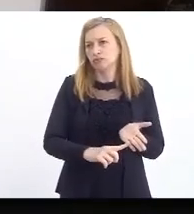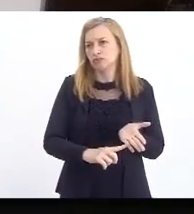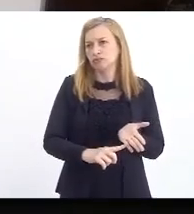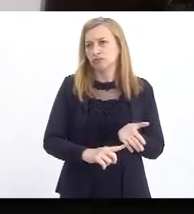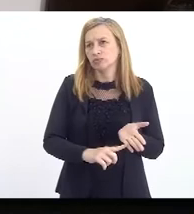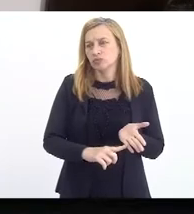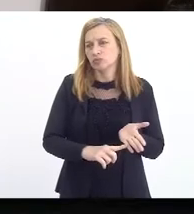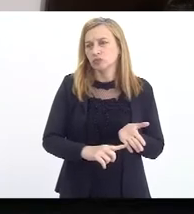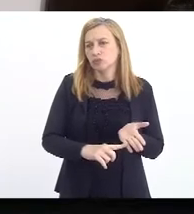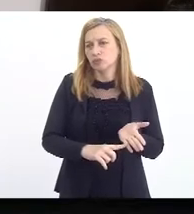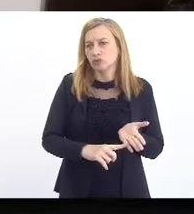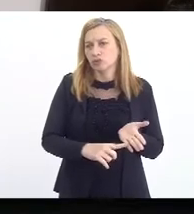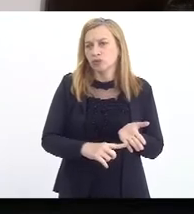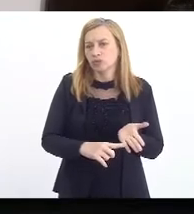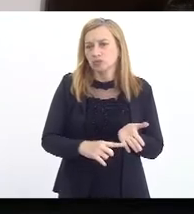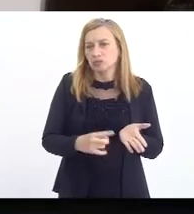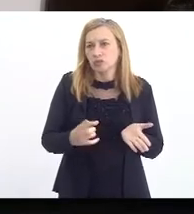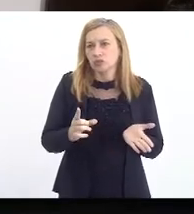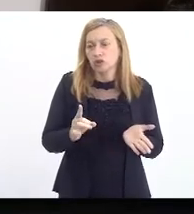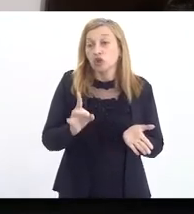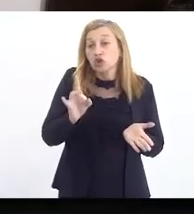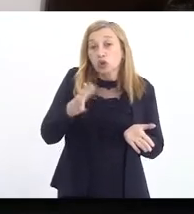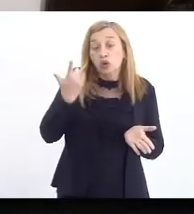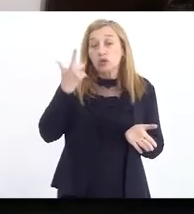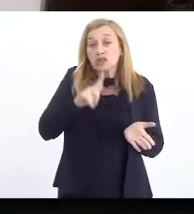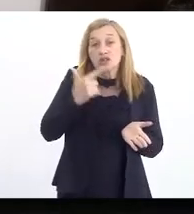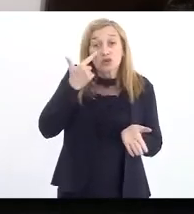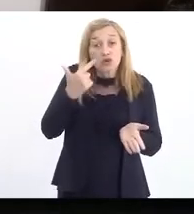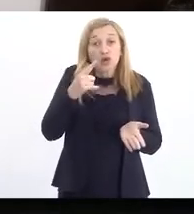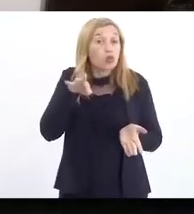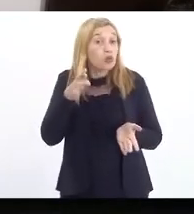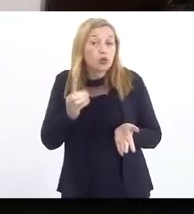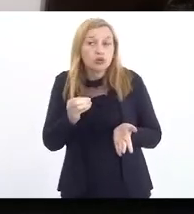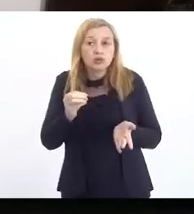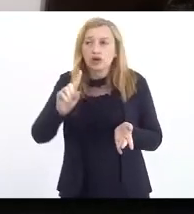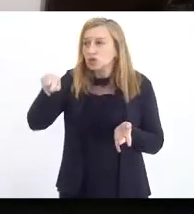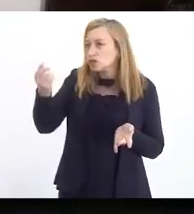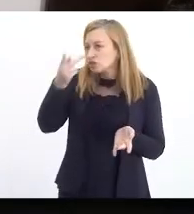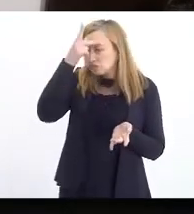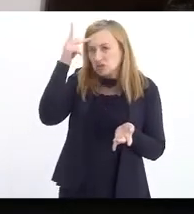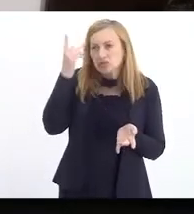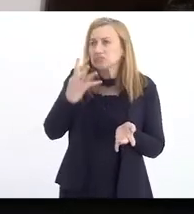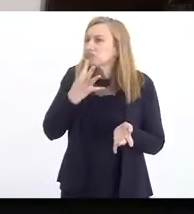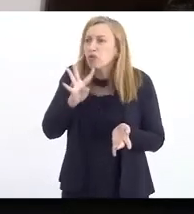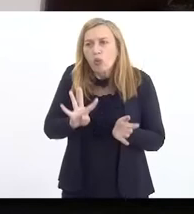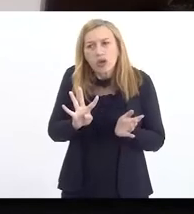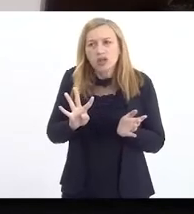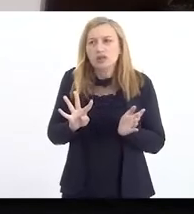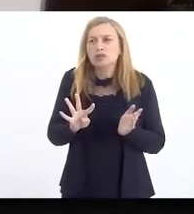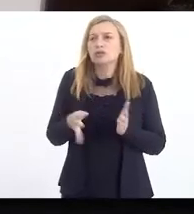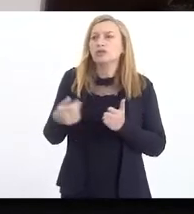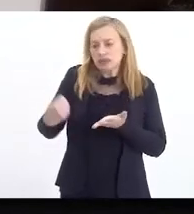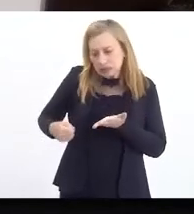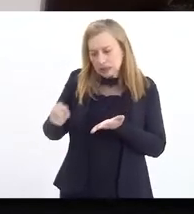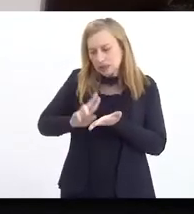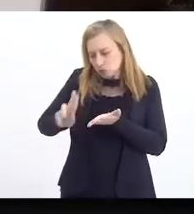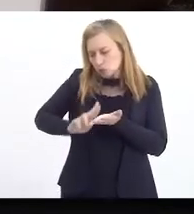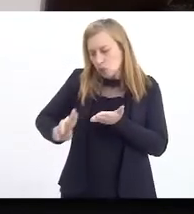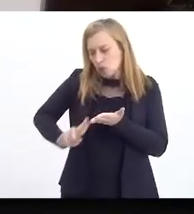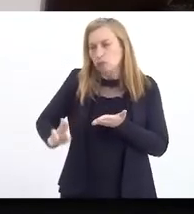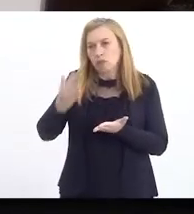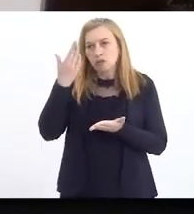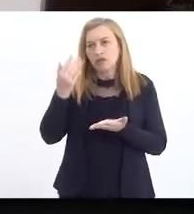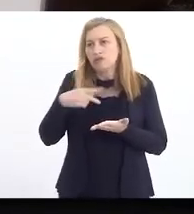Eu só consigo, do executivo, identificar aqui o Bruno. Né? Mas tem que correr aí o papelzinho para me